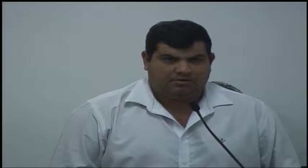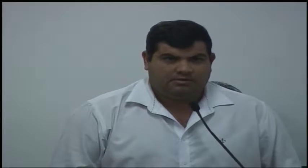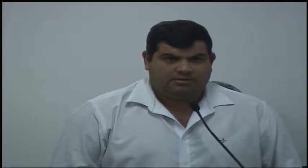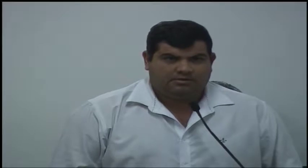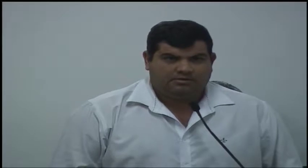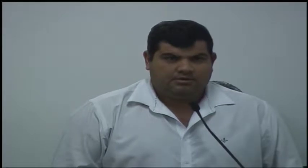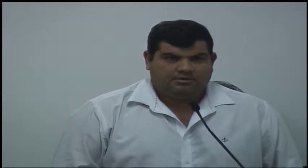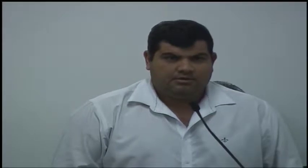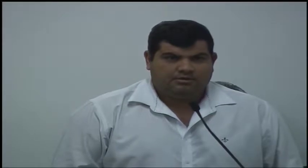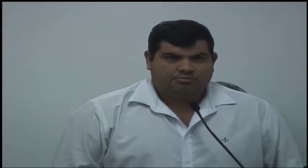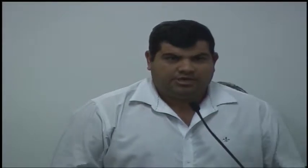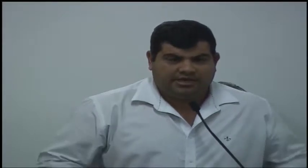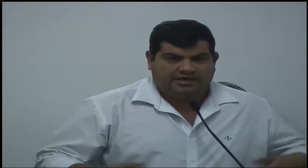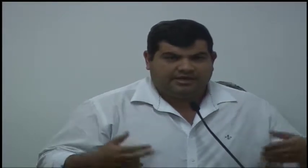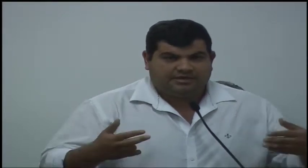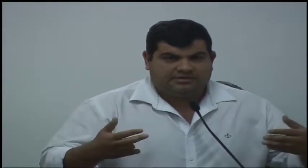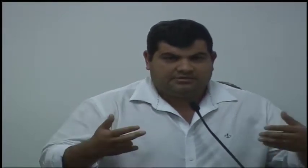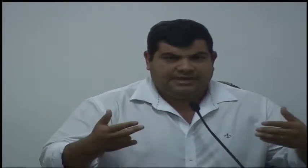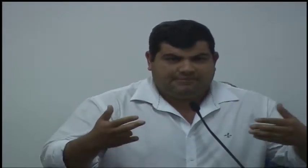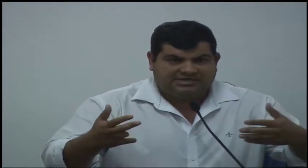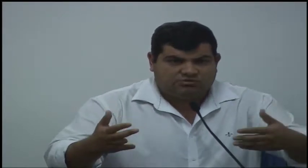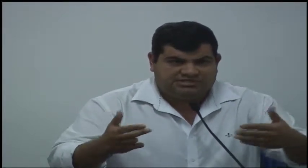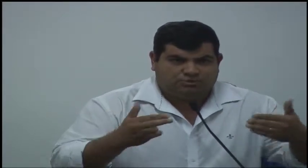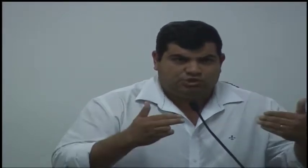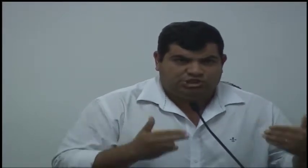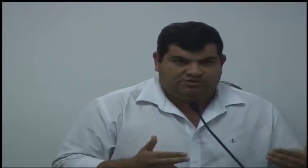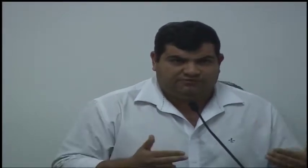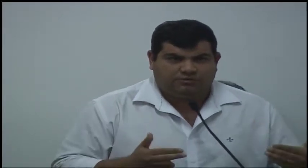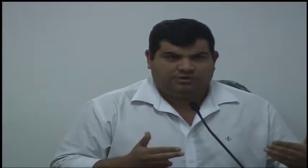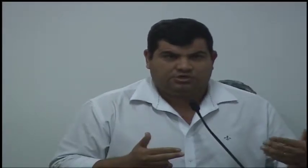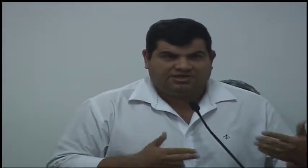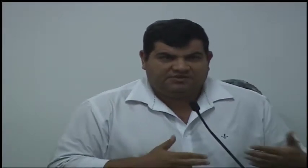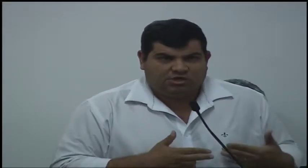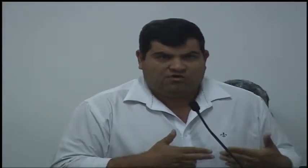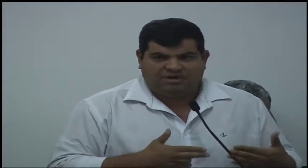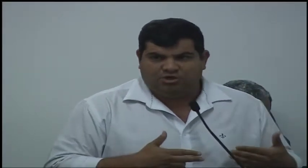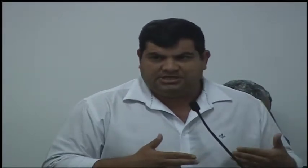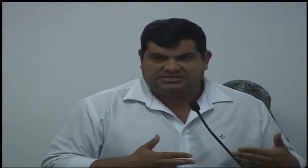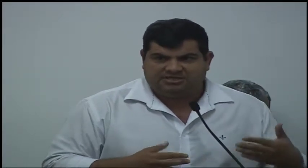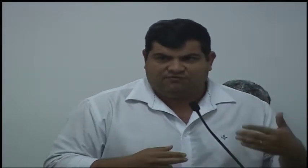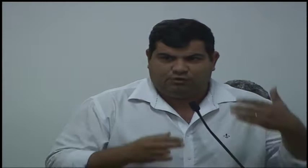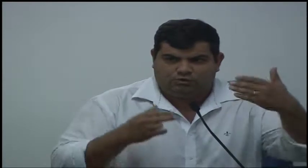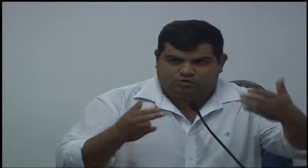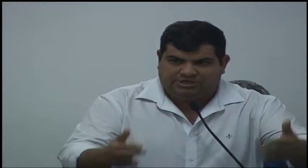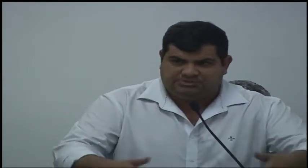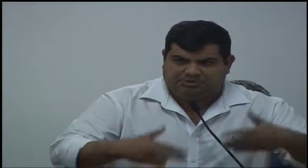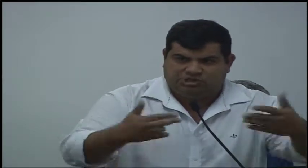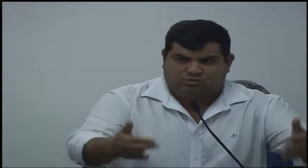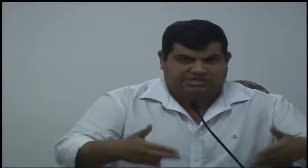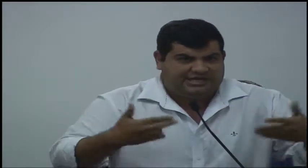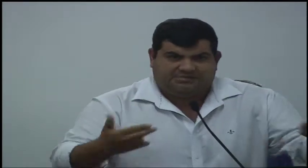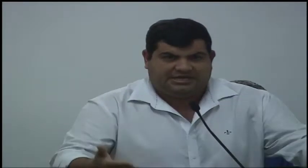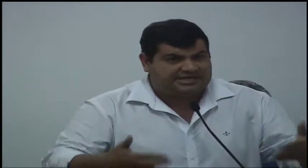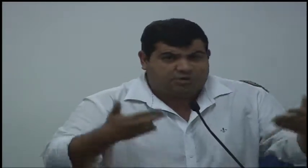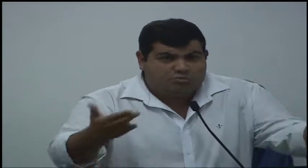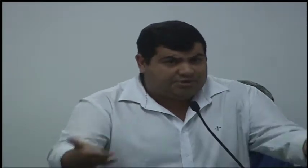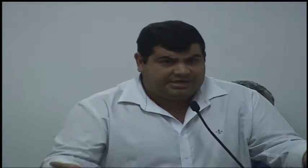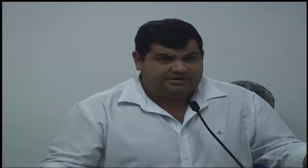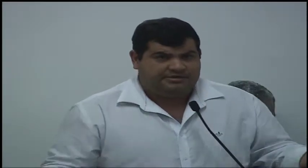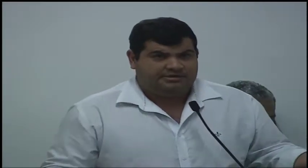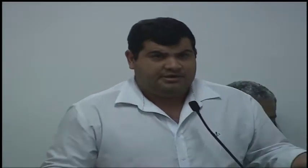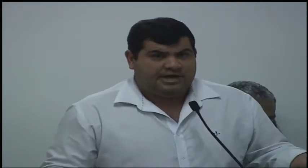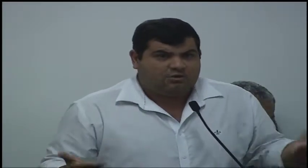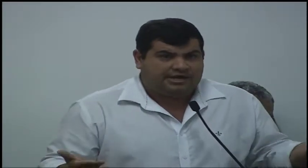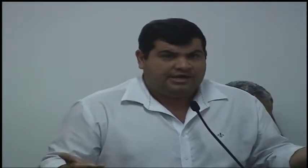judicial. Porque, da parte do executivo, eu já vi que houve uma boa intenção. Foi no juiz, pediu, tem a liminar, tem que